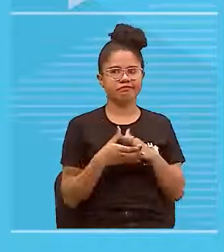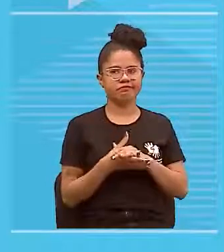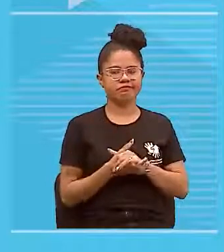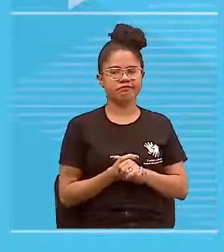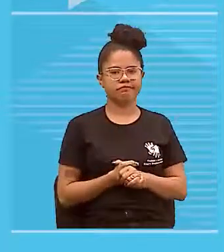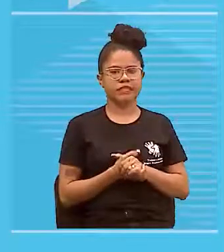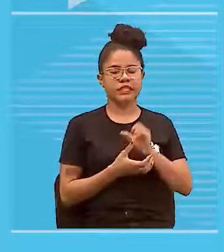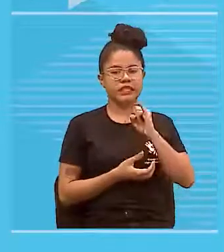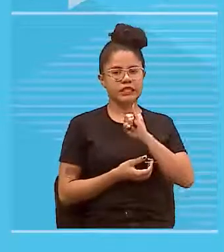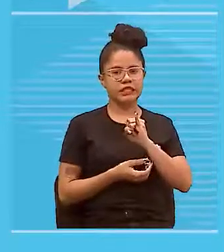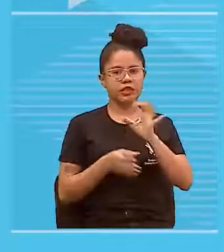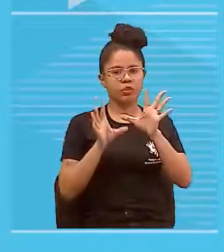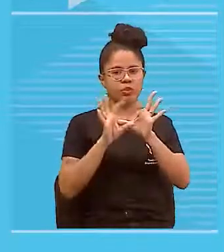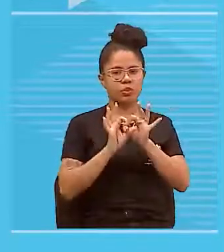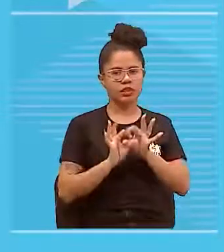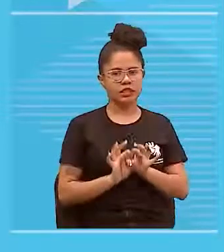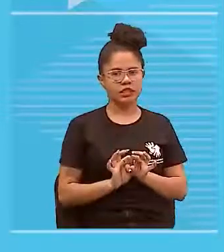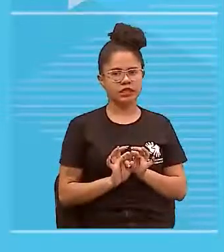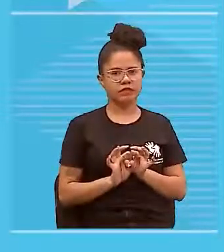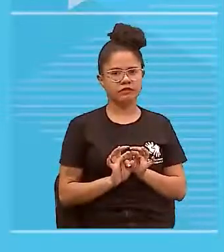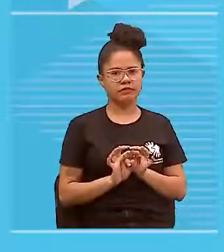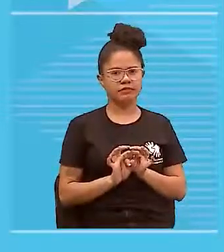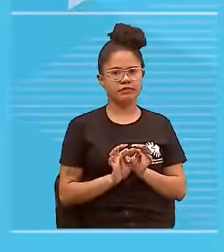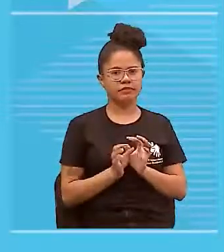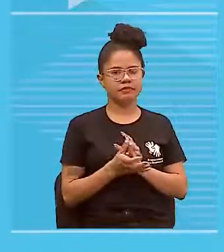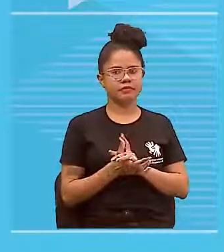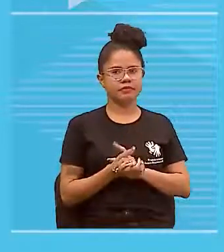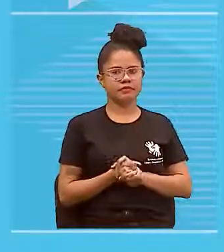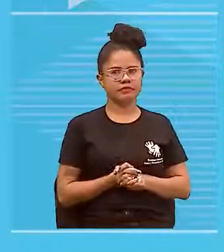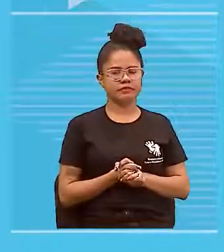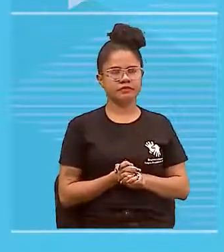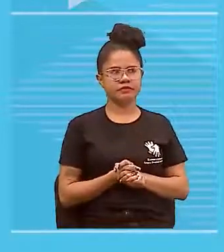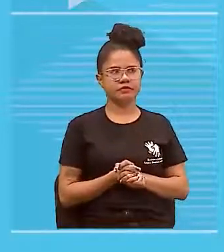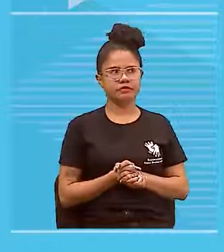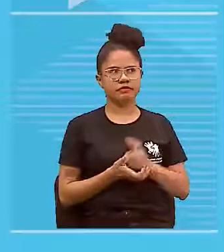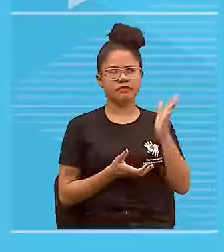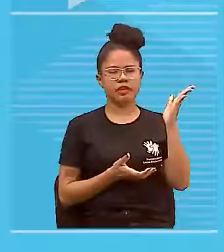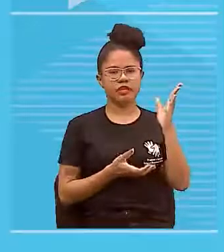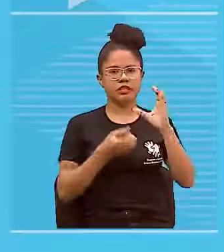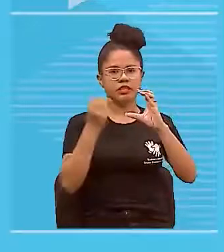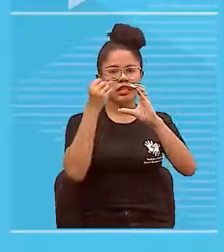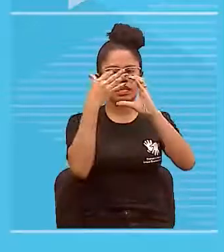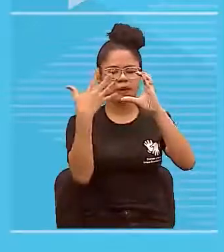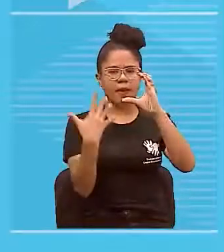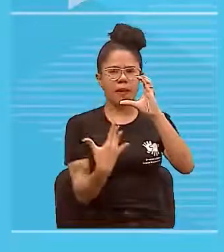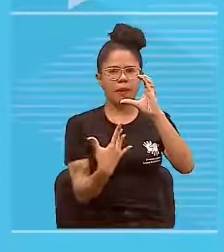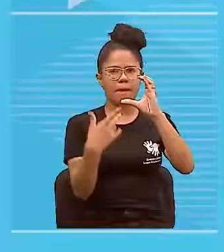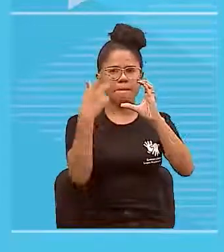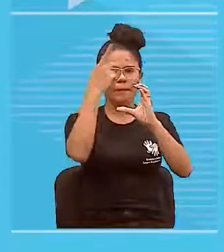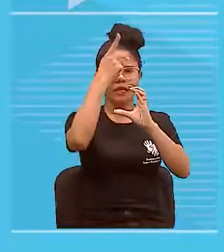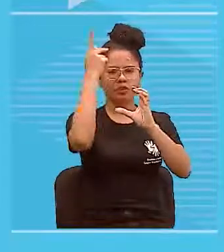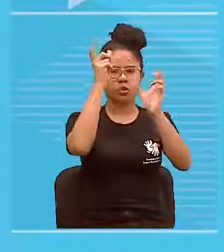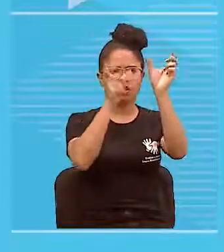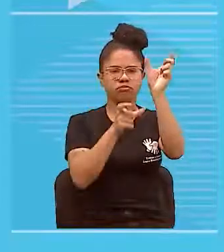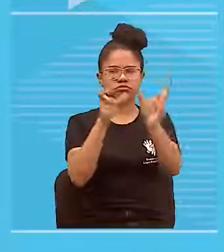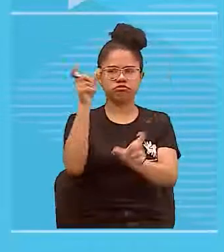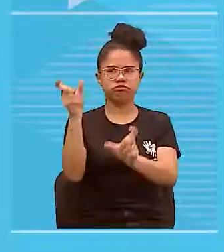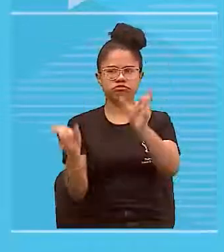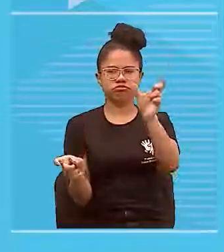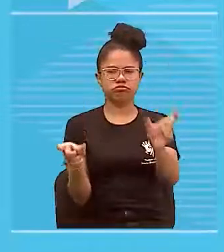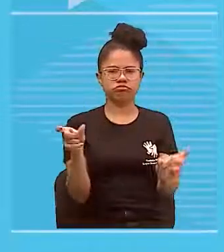se no contexto elas estão classificando pessoas do mundo real